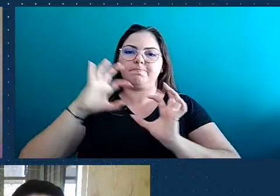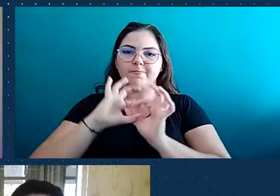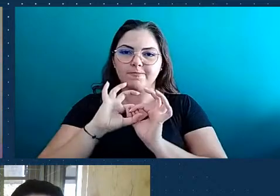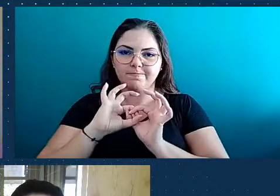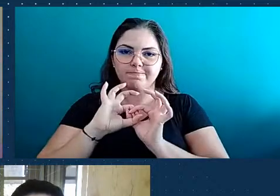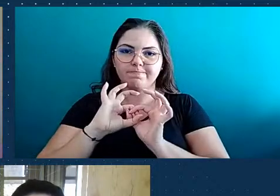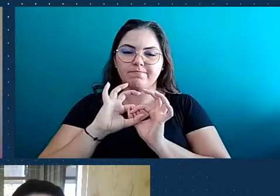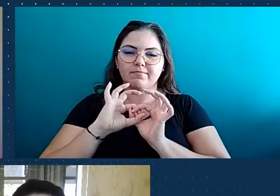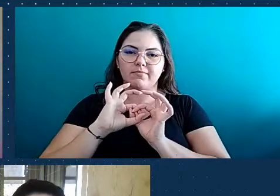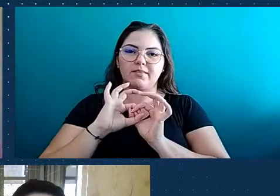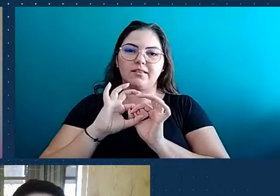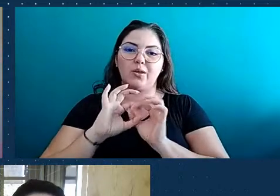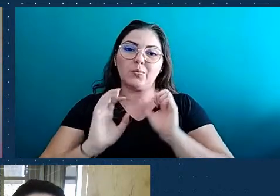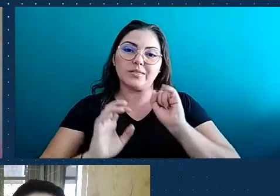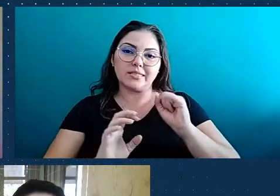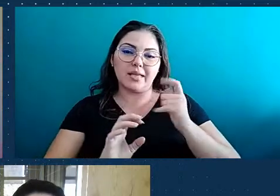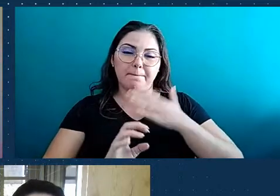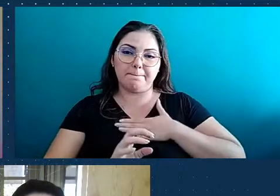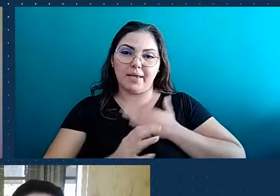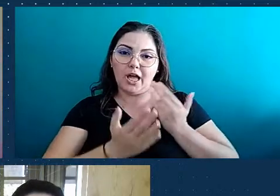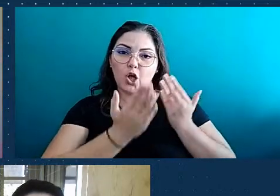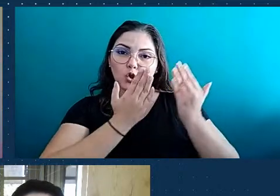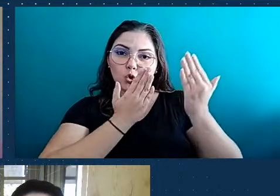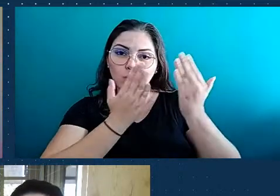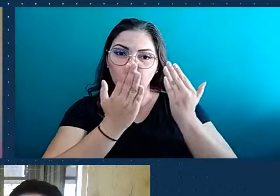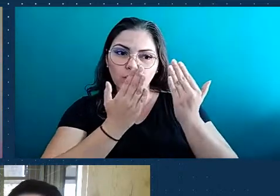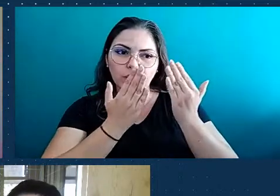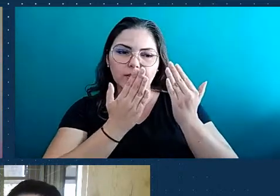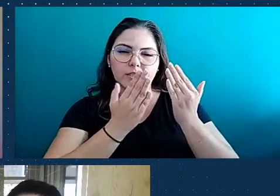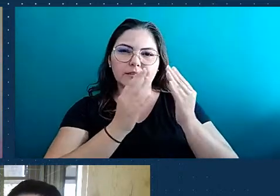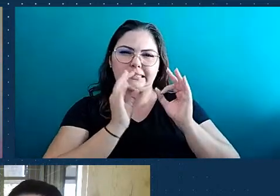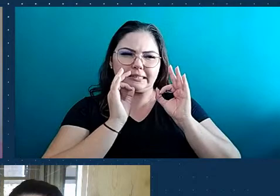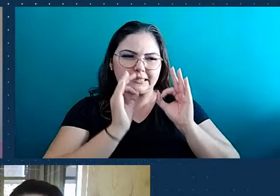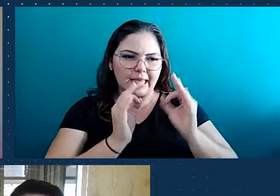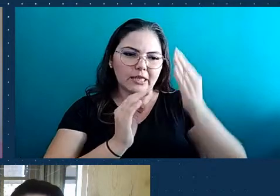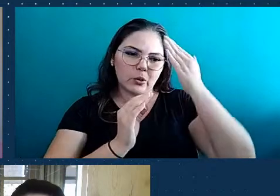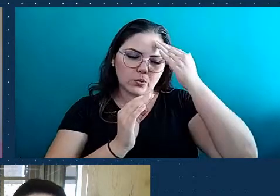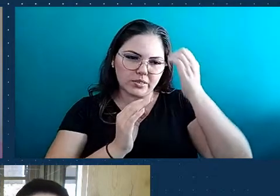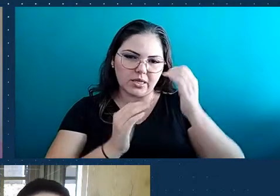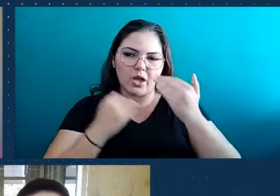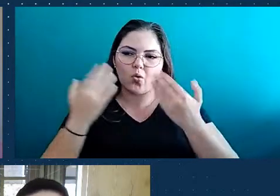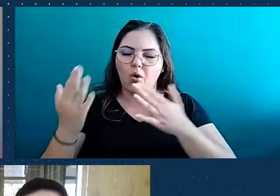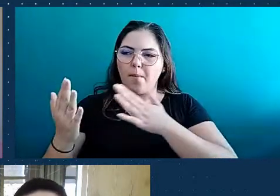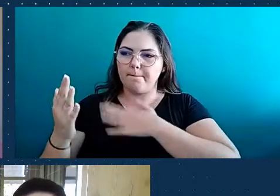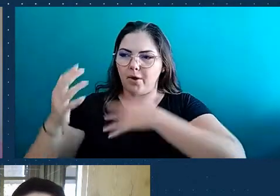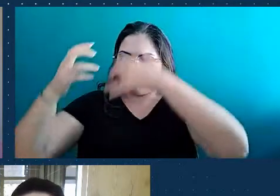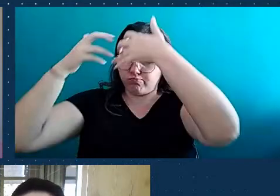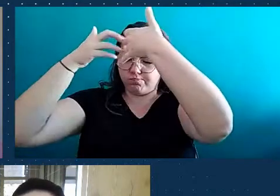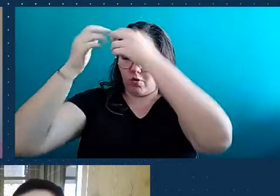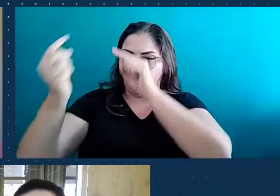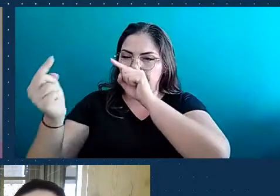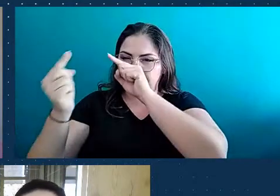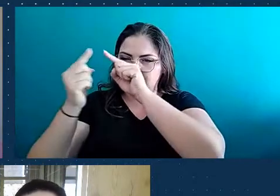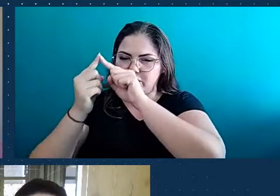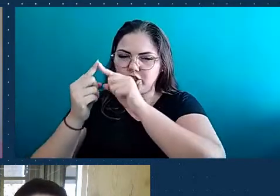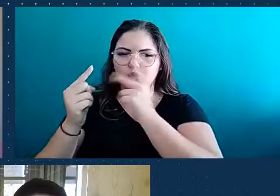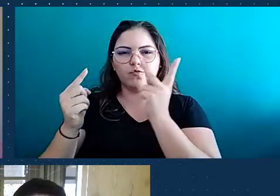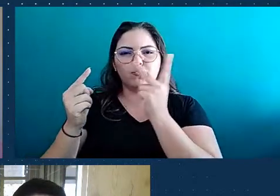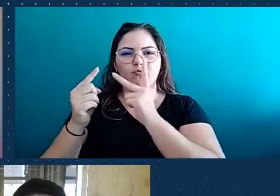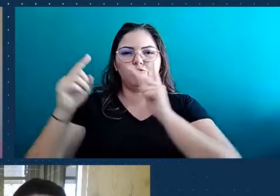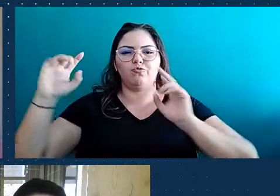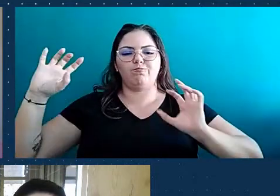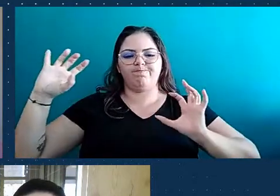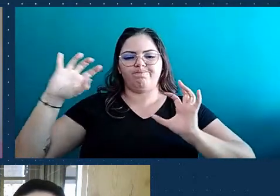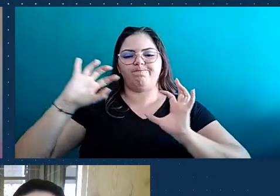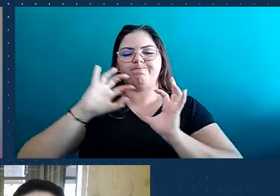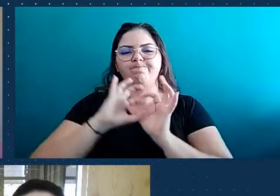tenho questões bem elaboradas e objetivos bem traçados, é porque eu tenho ali uma fundamentação teórica que dá suporte a eles e uma metodologia que